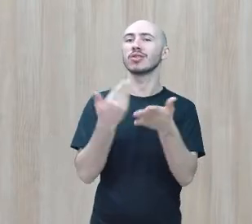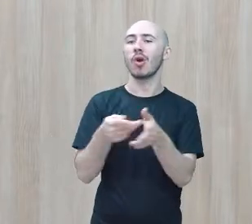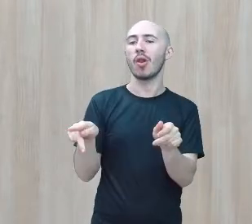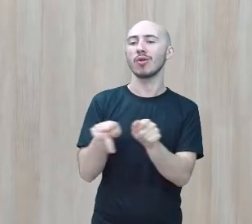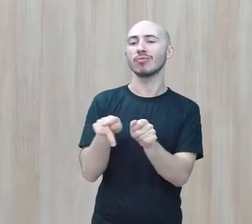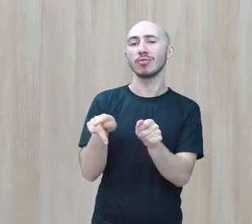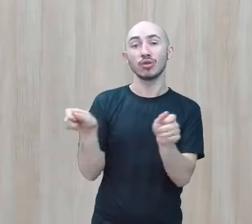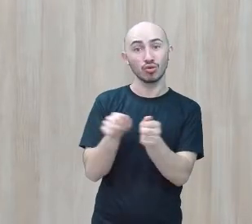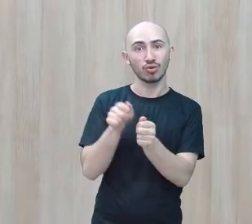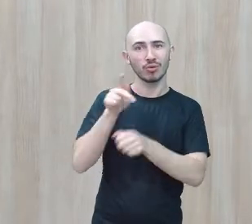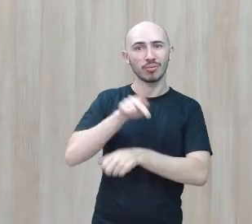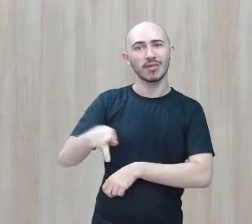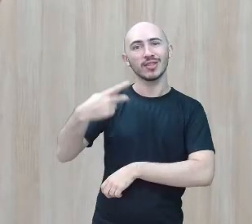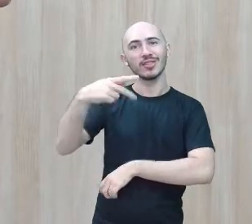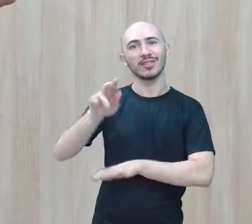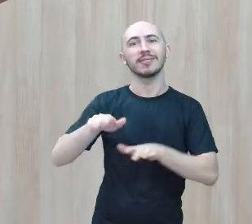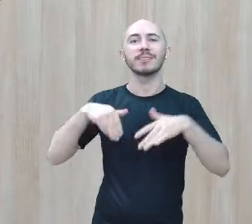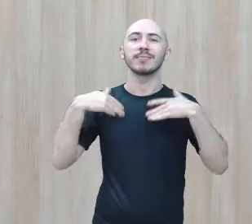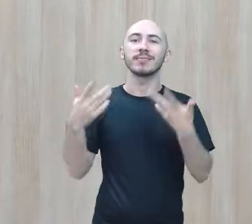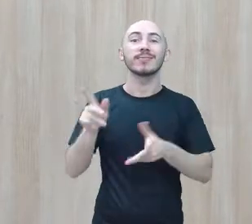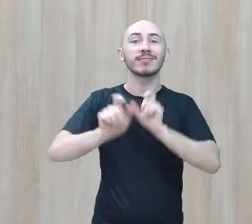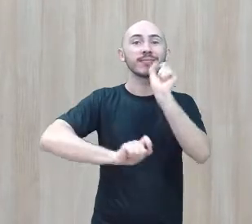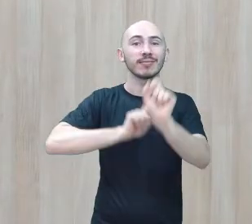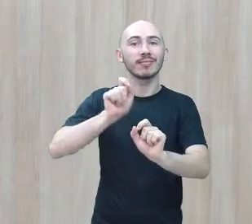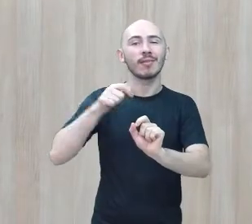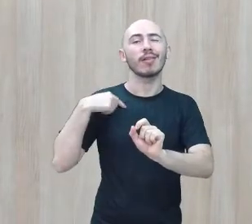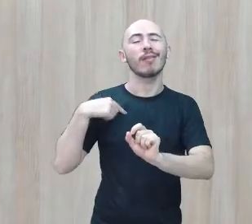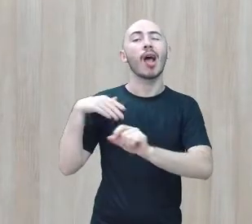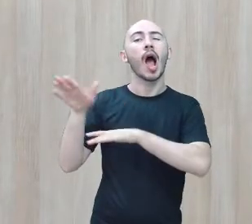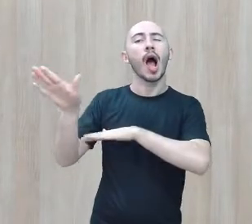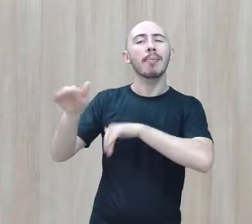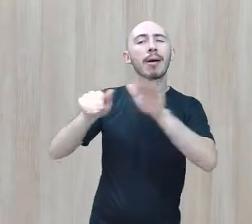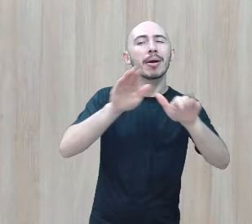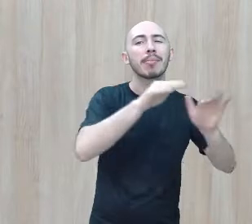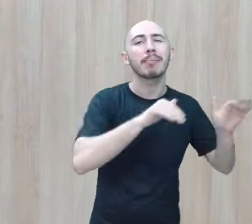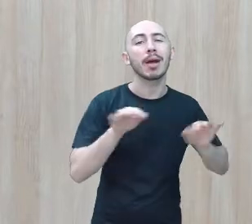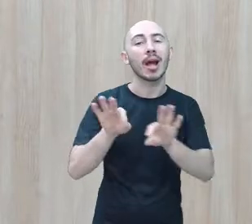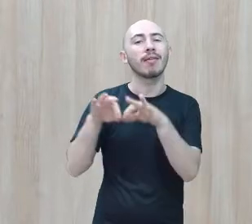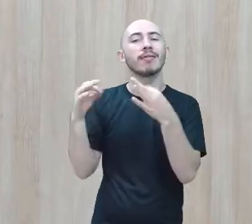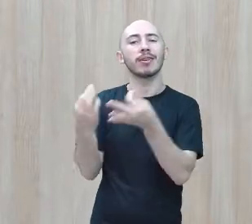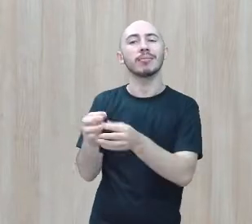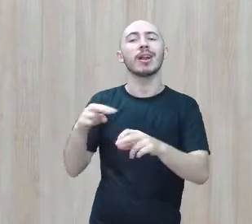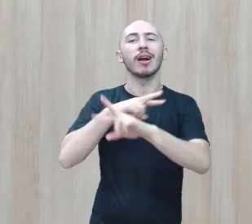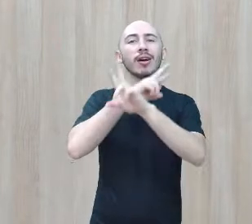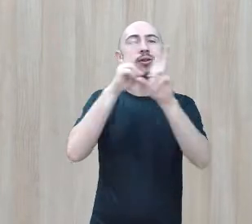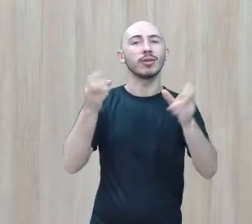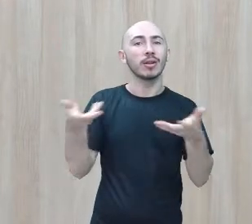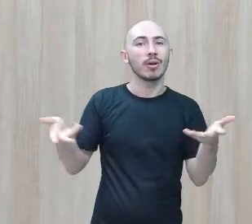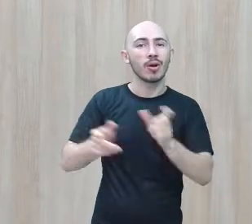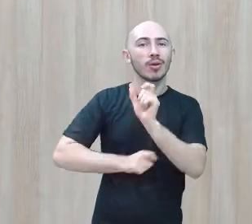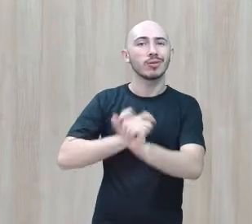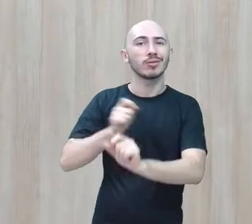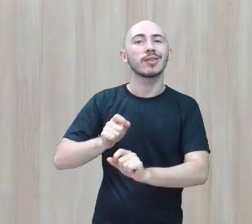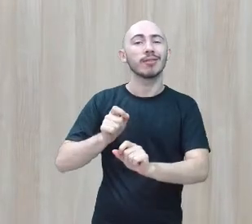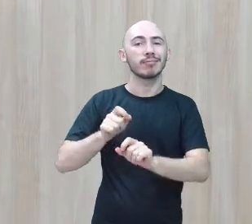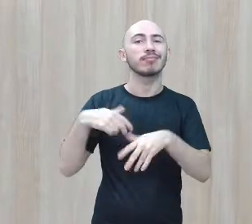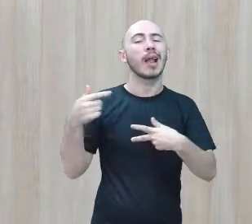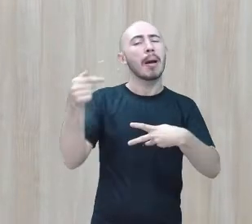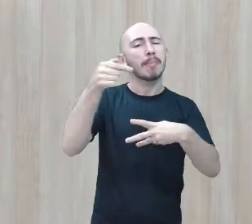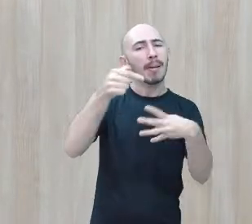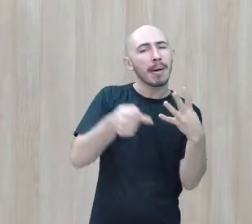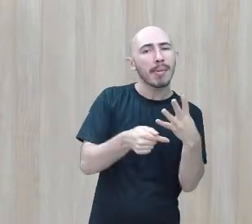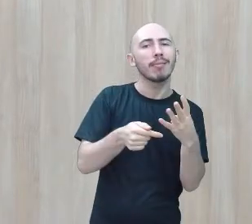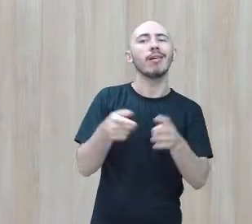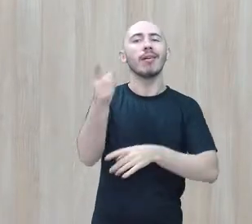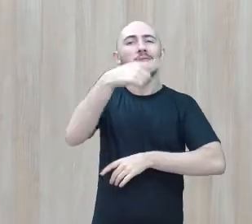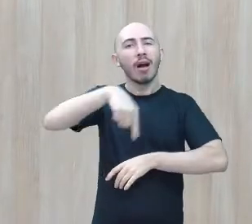de vocês. Então, chama a família, que hoje nós vamos falar de muitos assuntos que eu acredito que muita gente